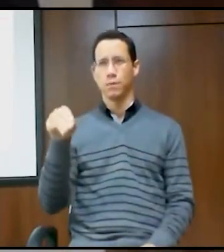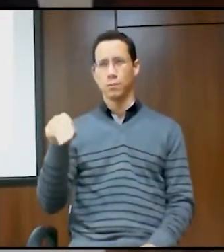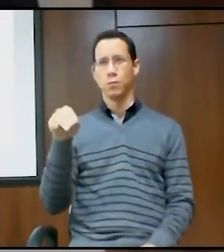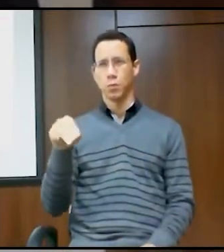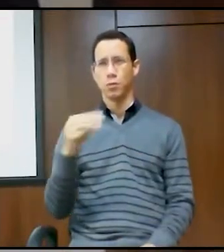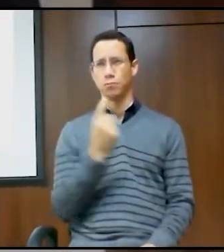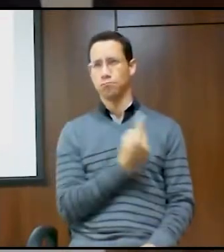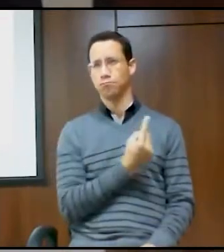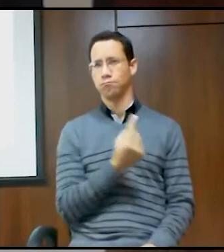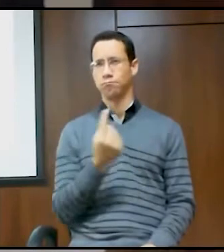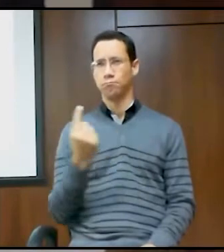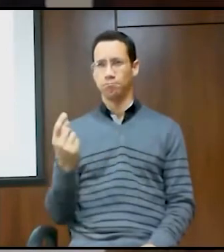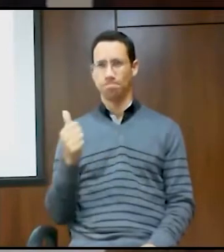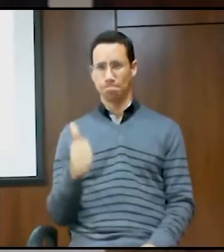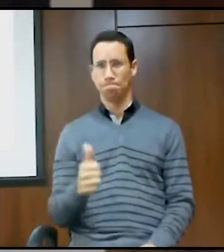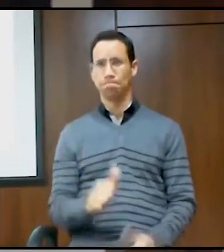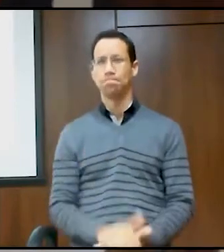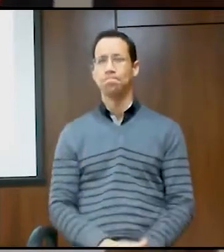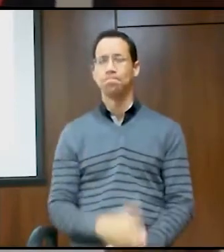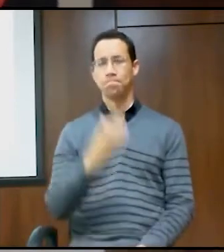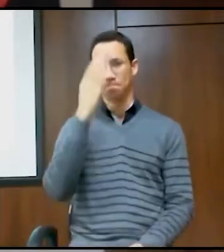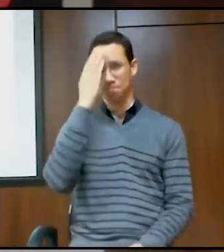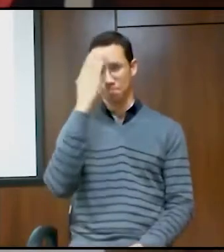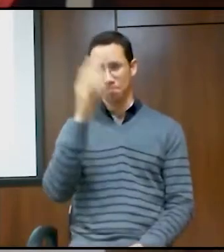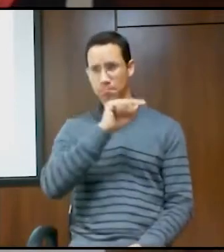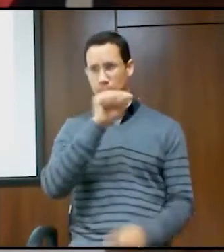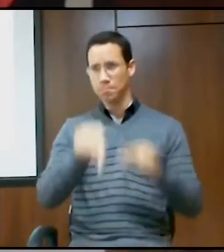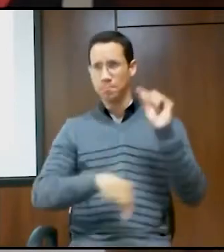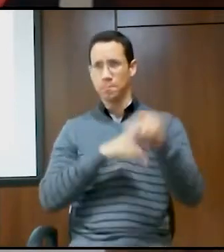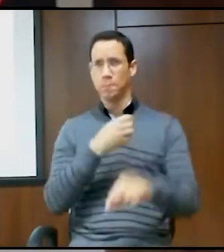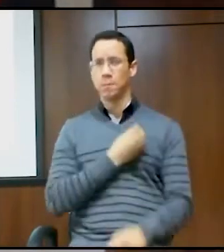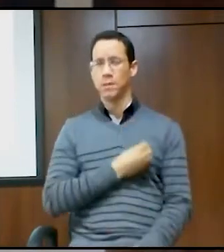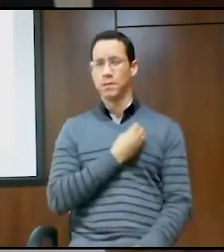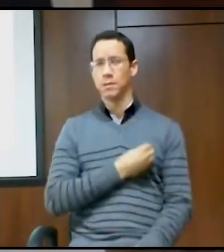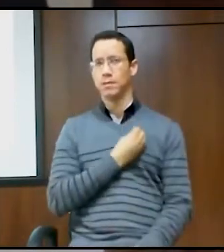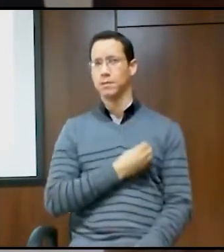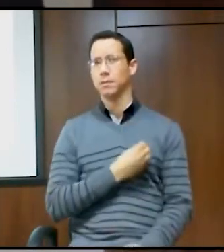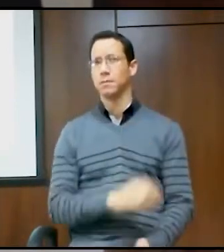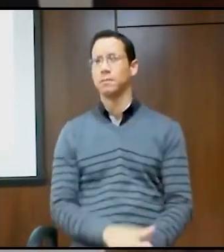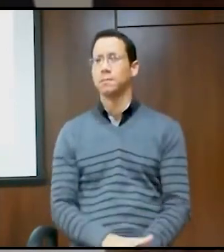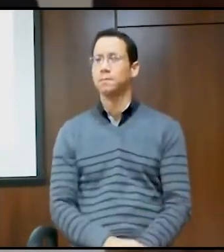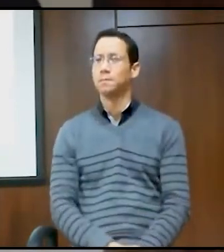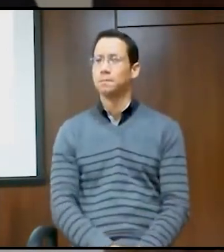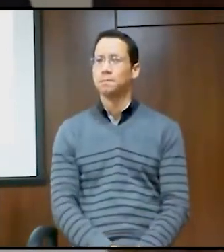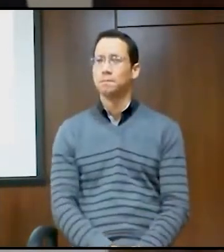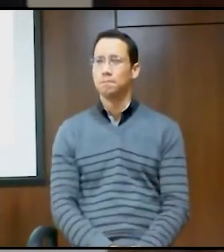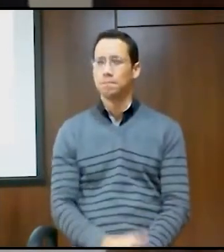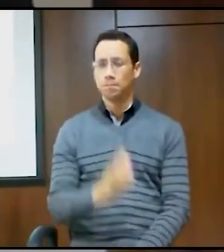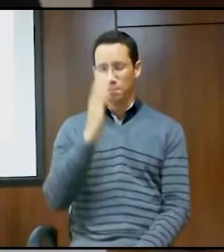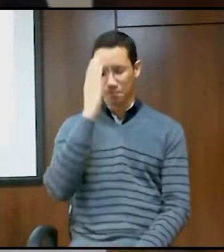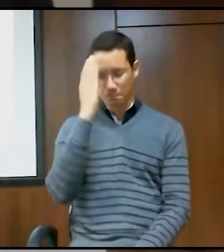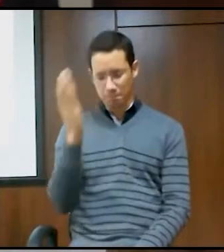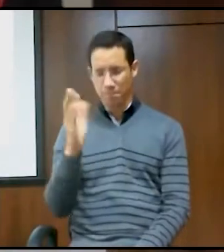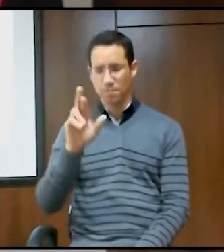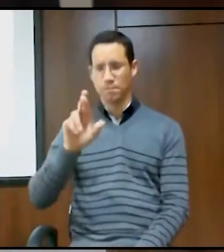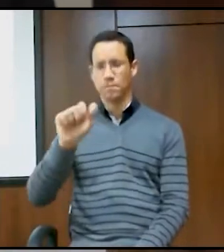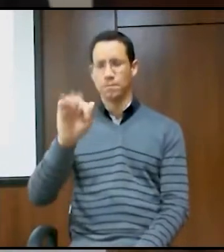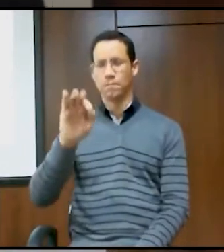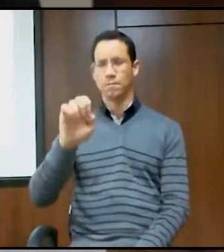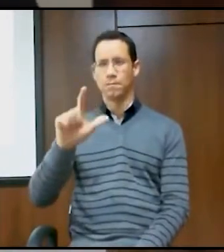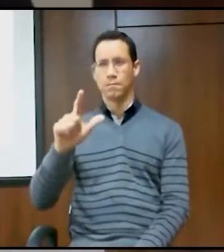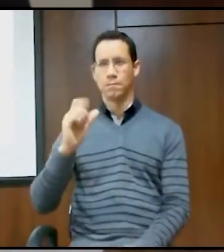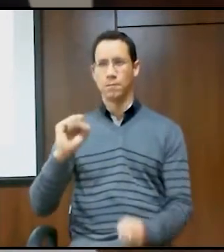cada palestrante. E obrigado pela presença de todos vocês. Obrigada, Rafael. Queria agradecer à Defensoria